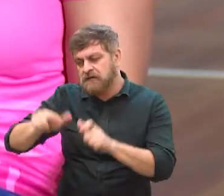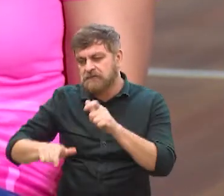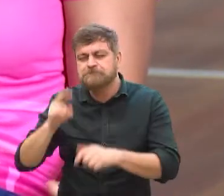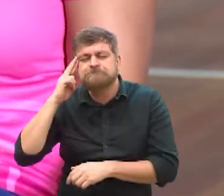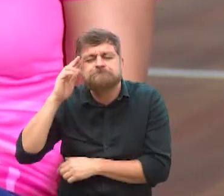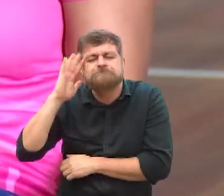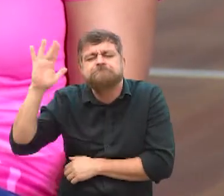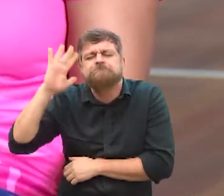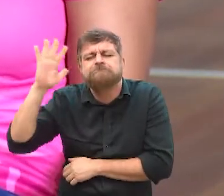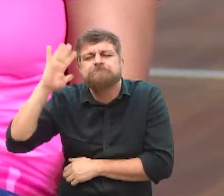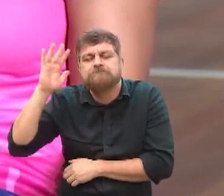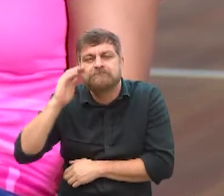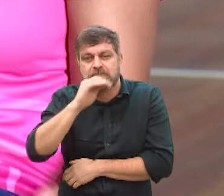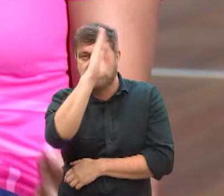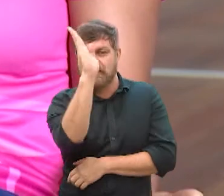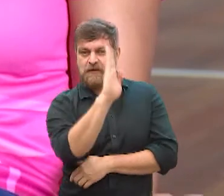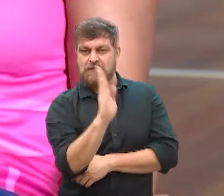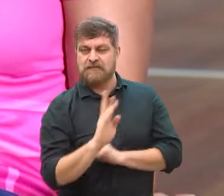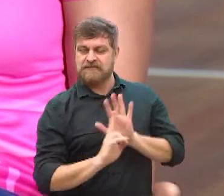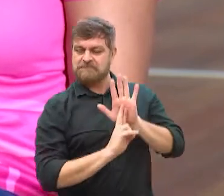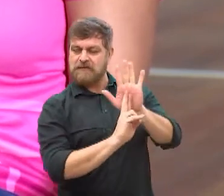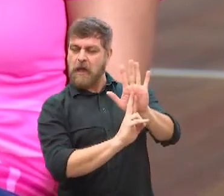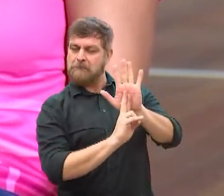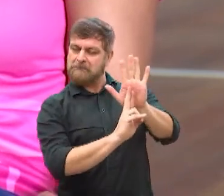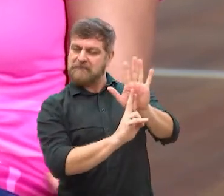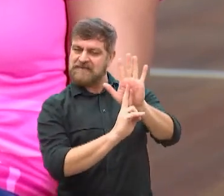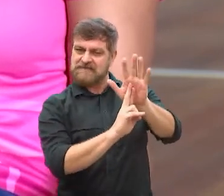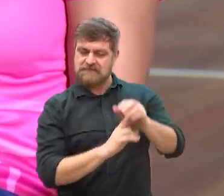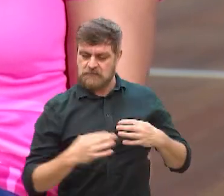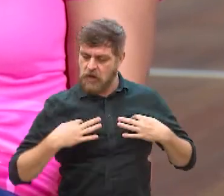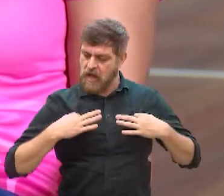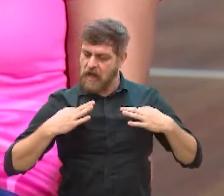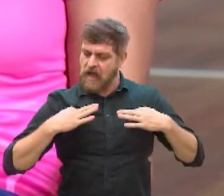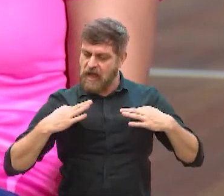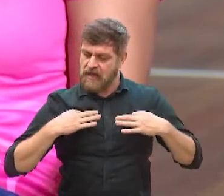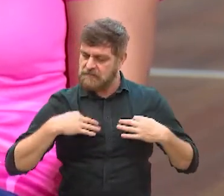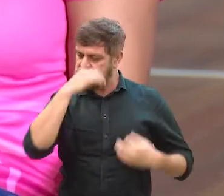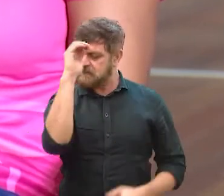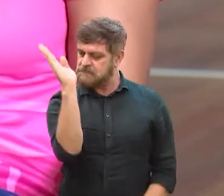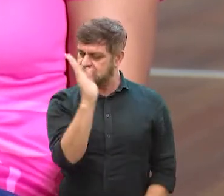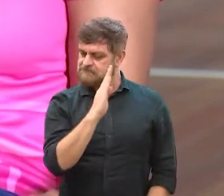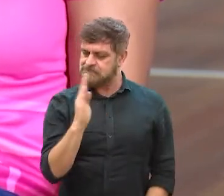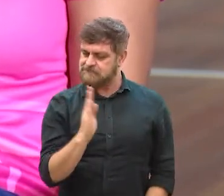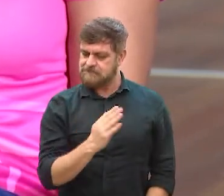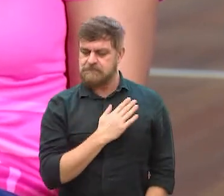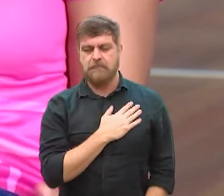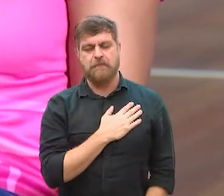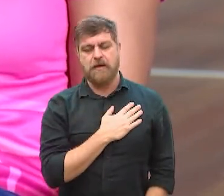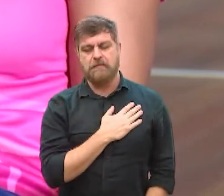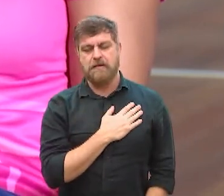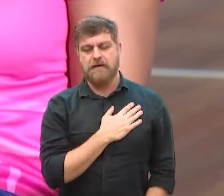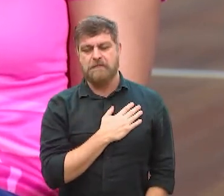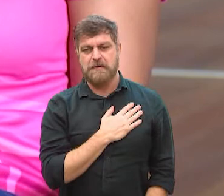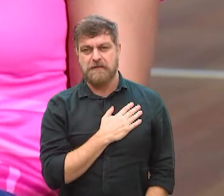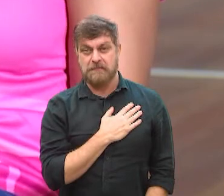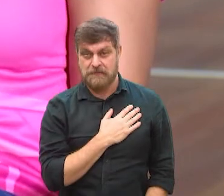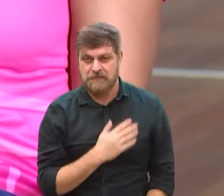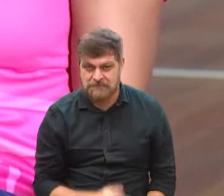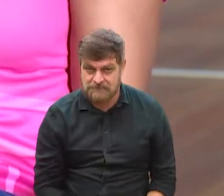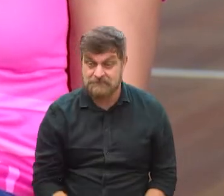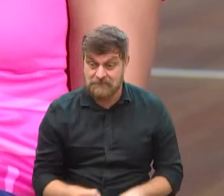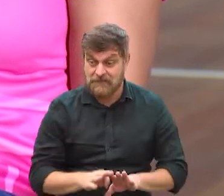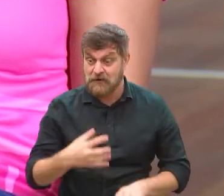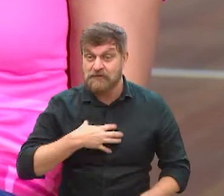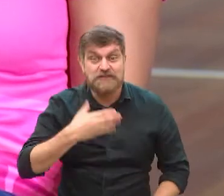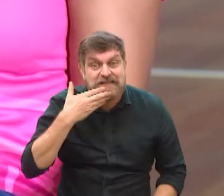né? Todo atleta sonha em representar seu país, vestir a camisa do seu país, representar